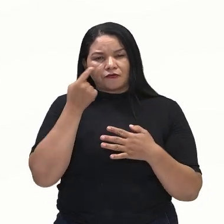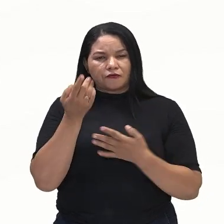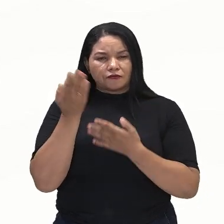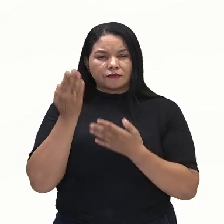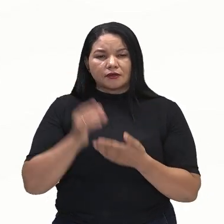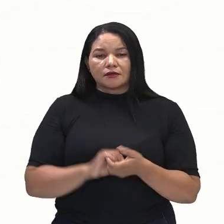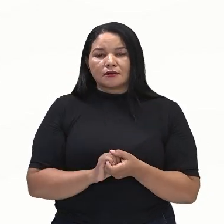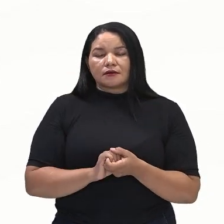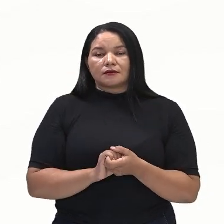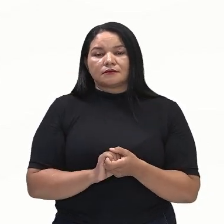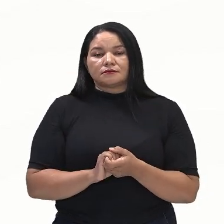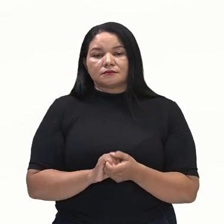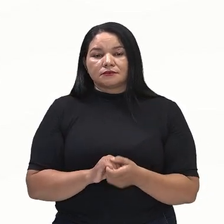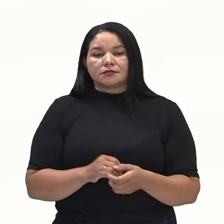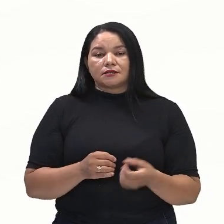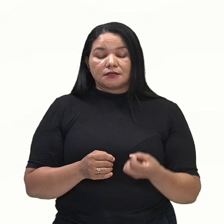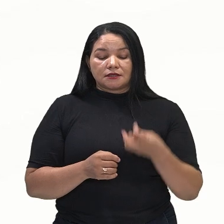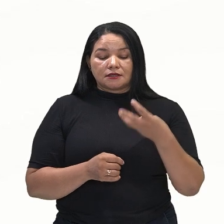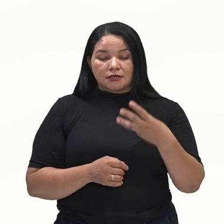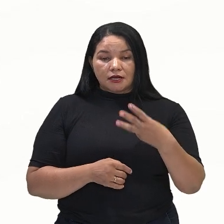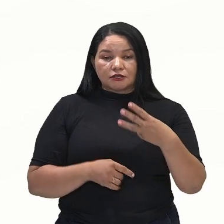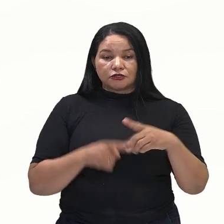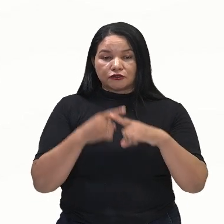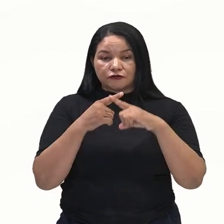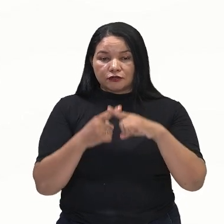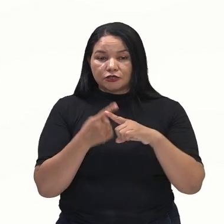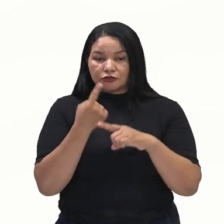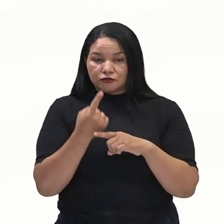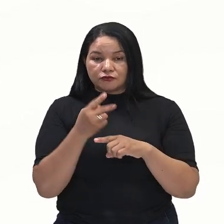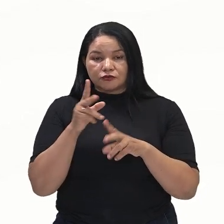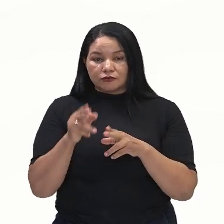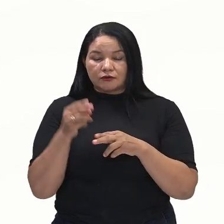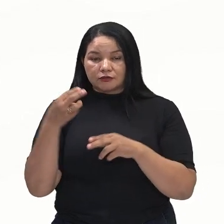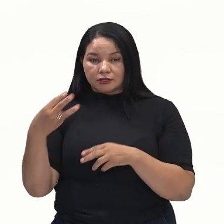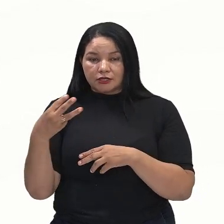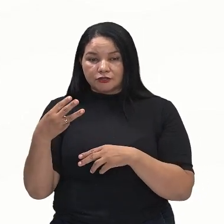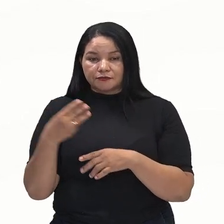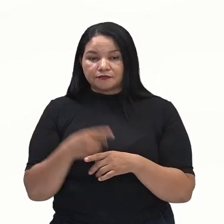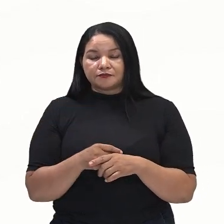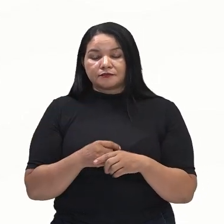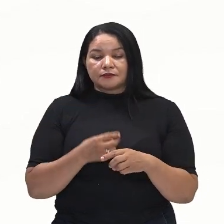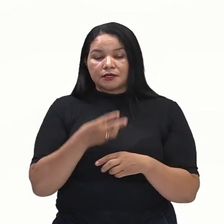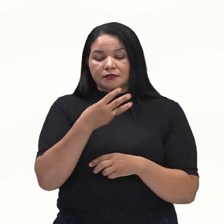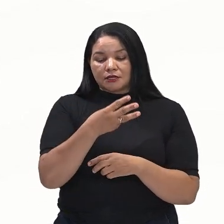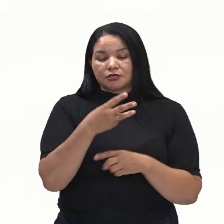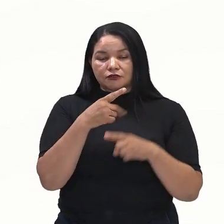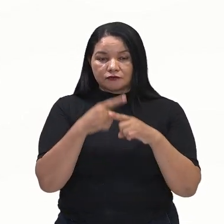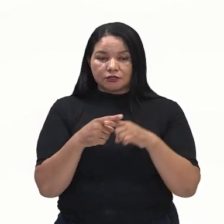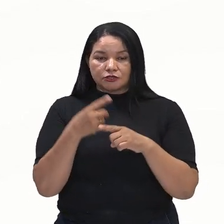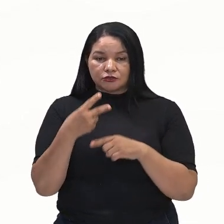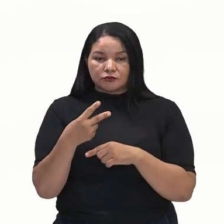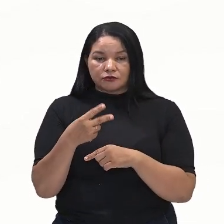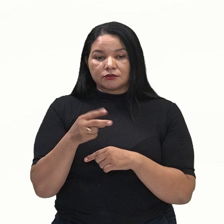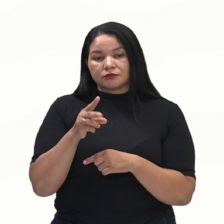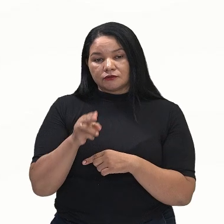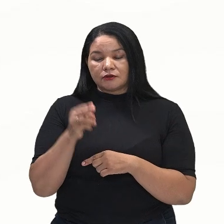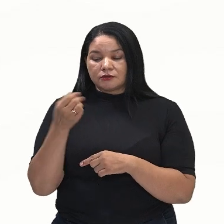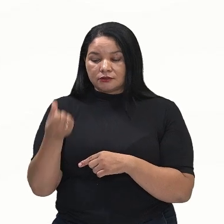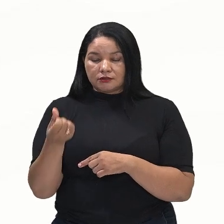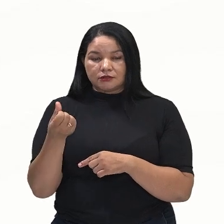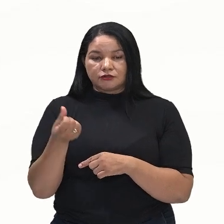3. 3 vezes 1 é 3. 3 vezes 2 é